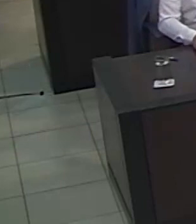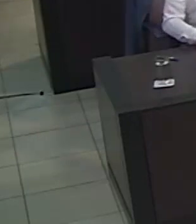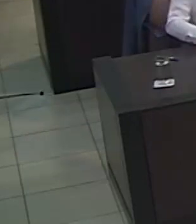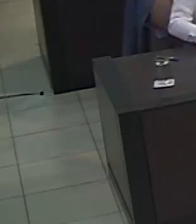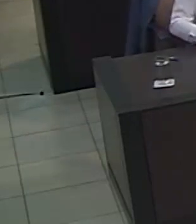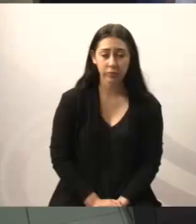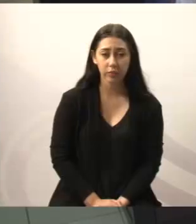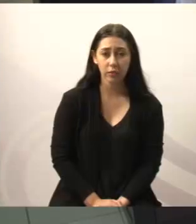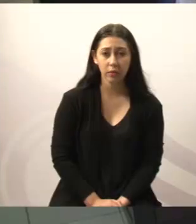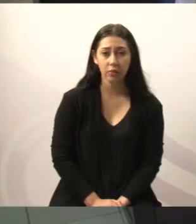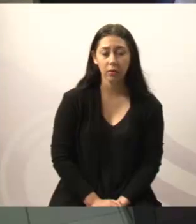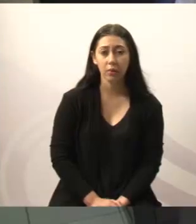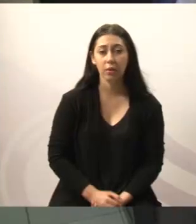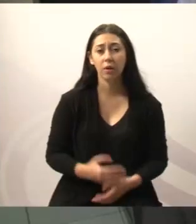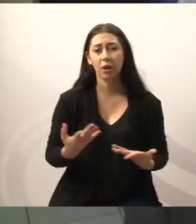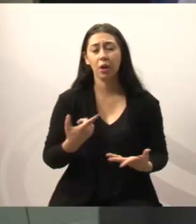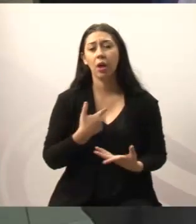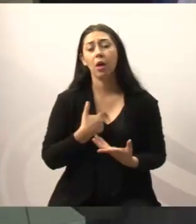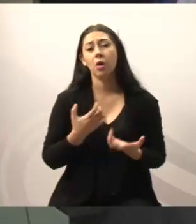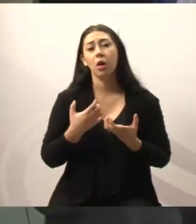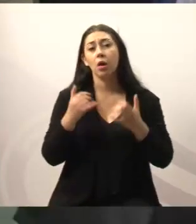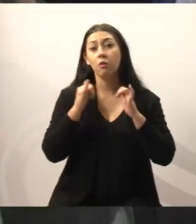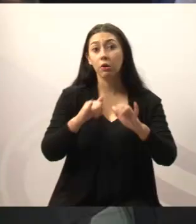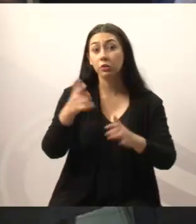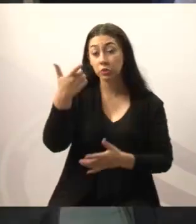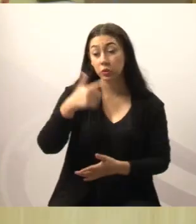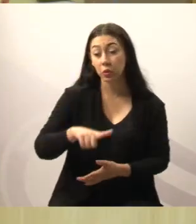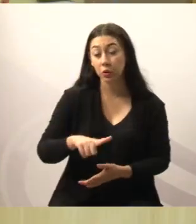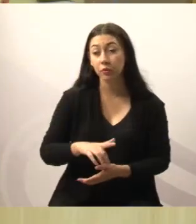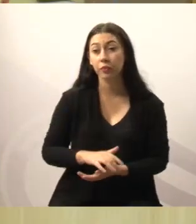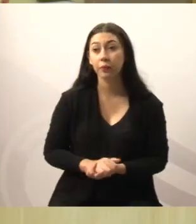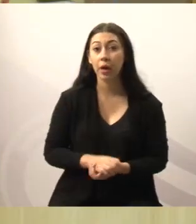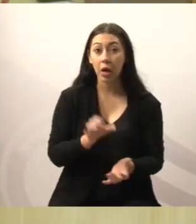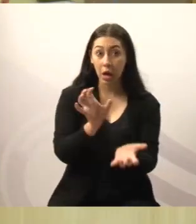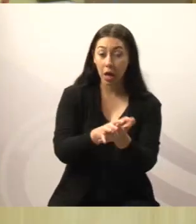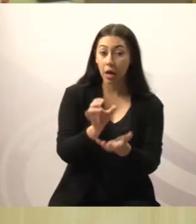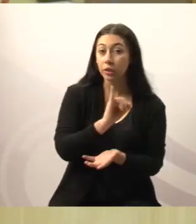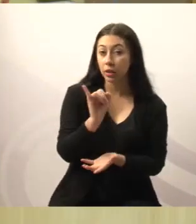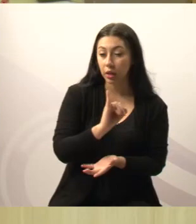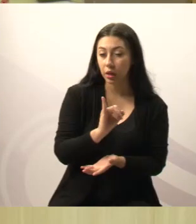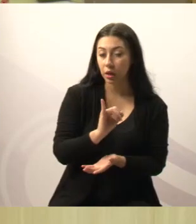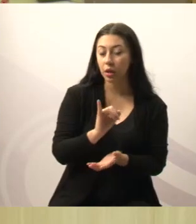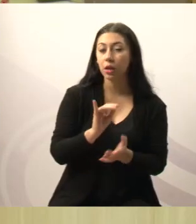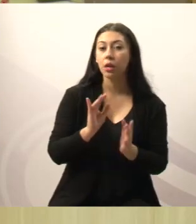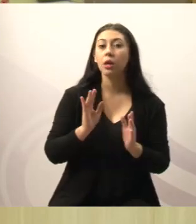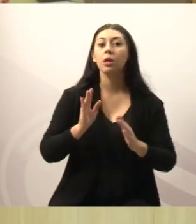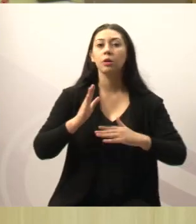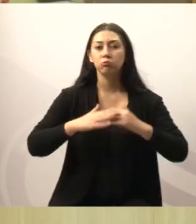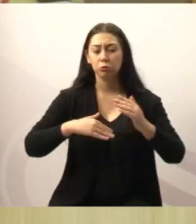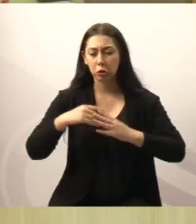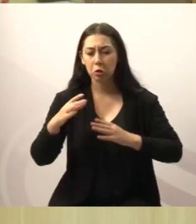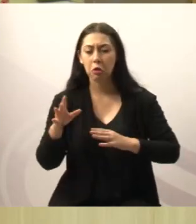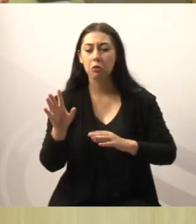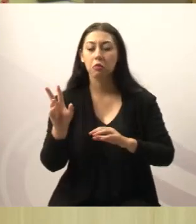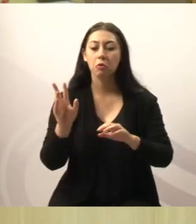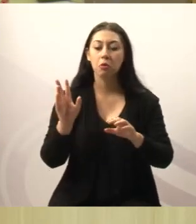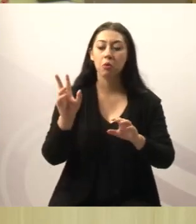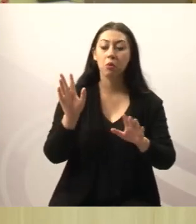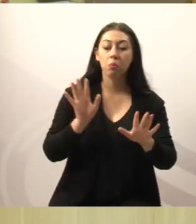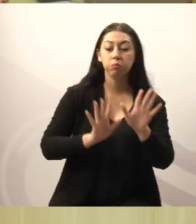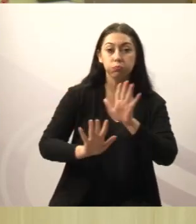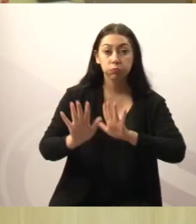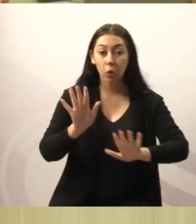Prestada essa homenagem, quero reforçar que o município de Jacareí tem adotado todas as medidas ao seu alcance para combater